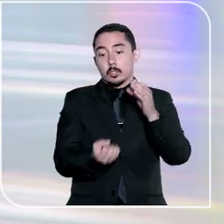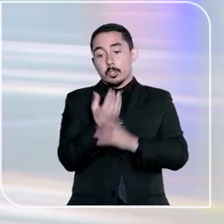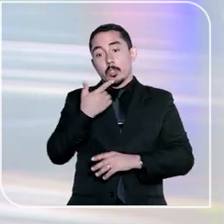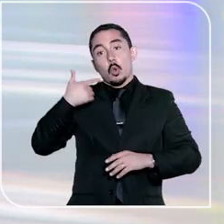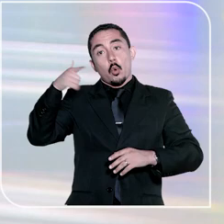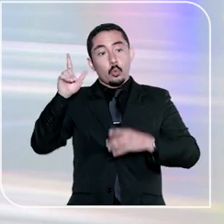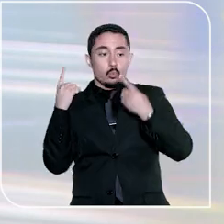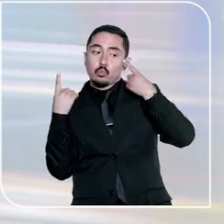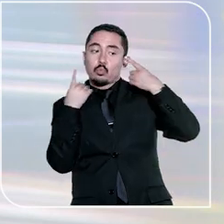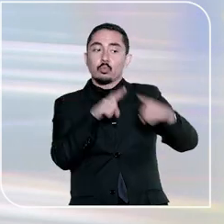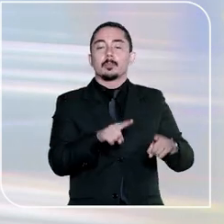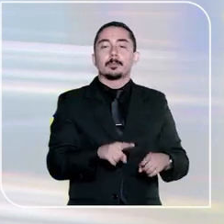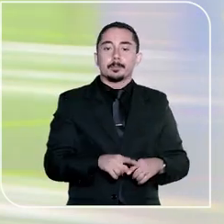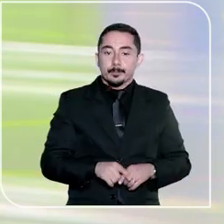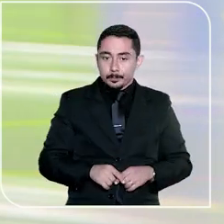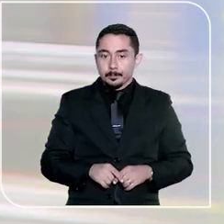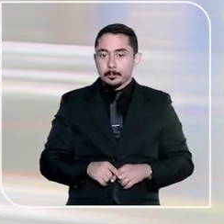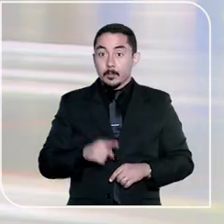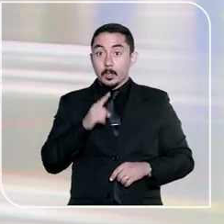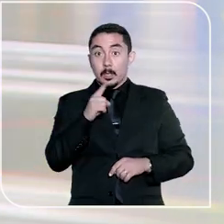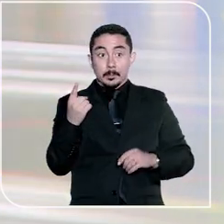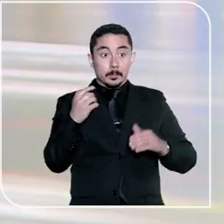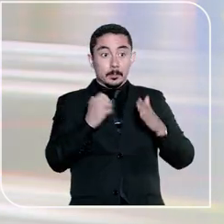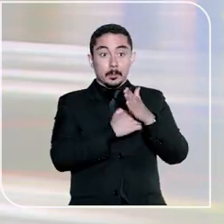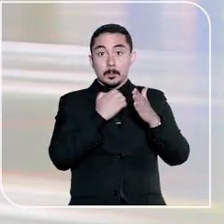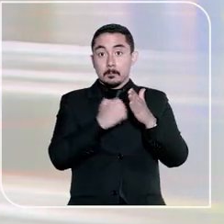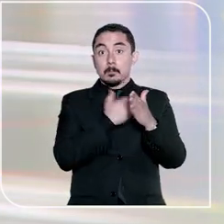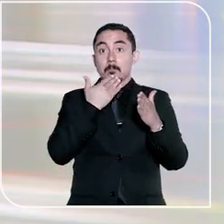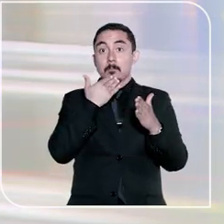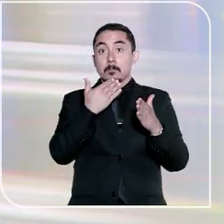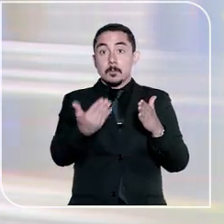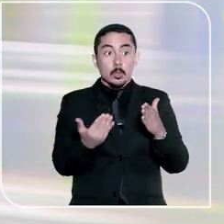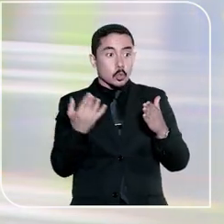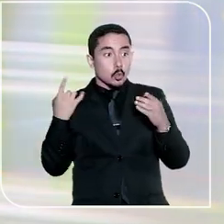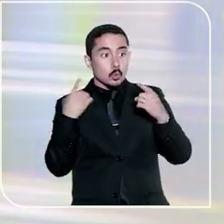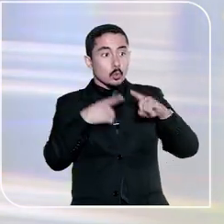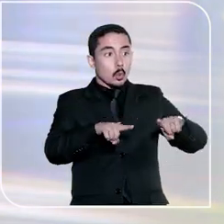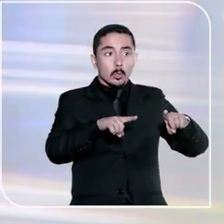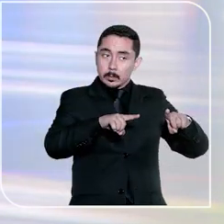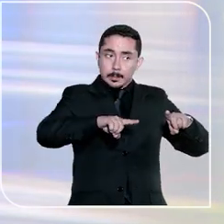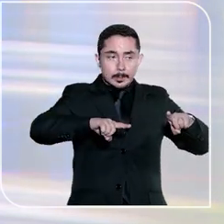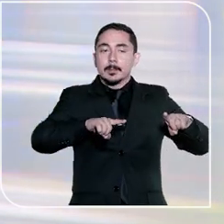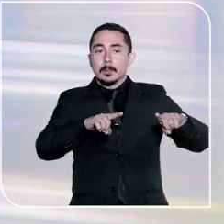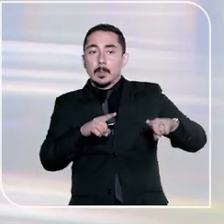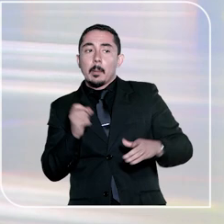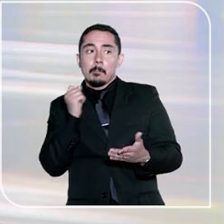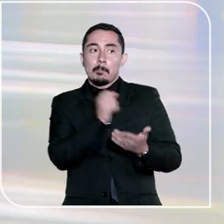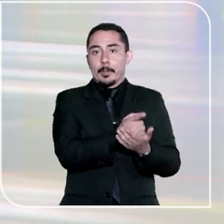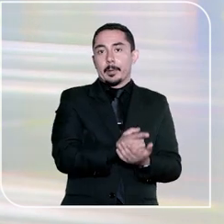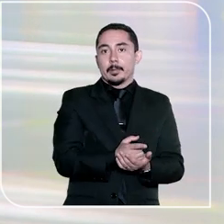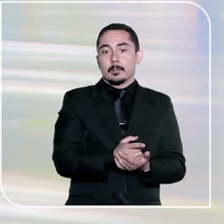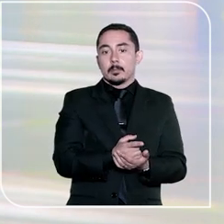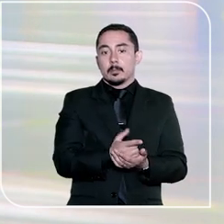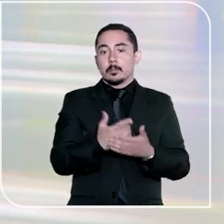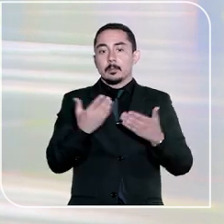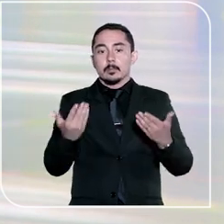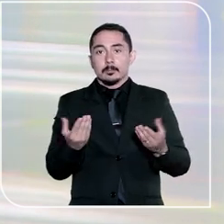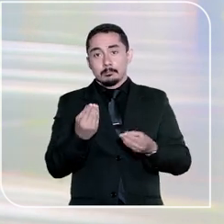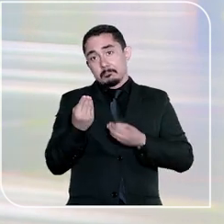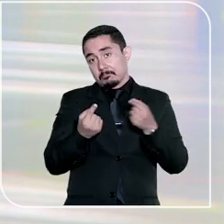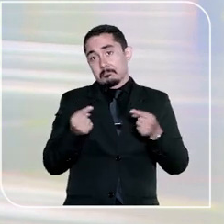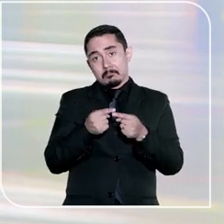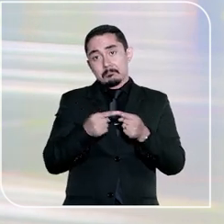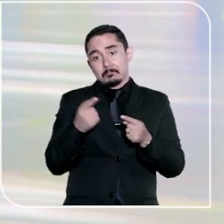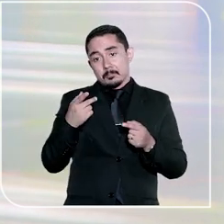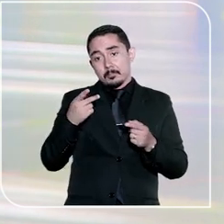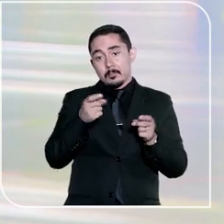mesmo processo nesse pedido a companhia pediu danos Mater e que a autora fosse proibida de realizar operações de emissão de bilhetes